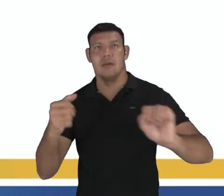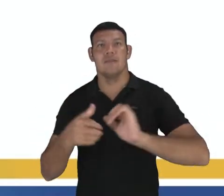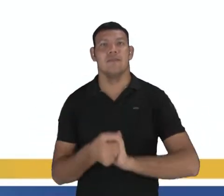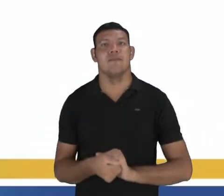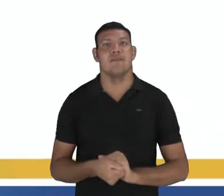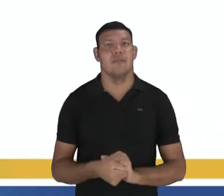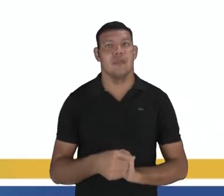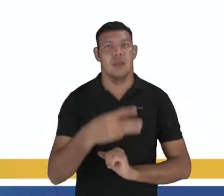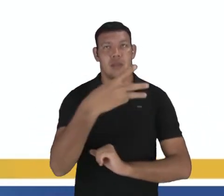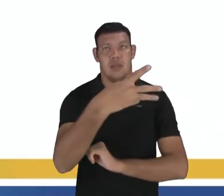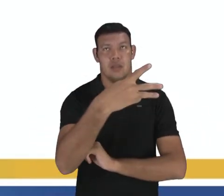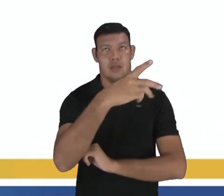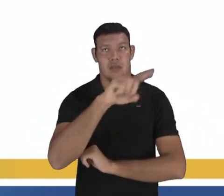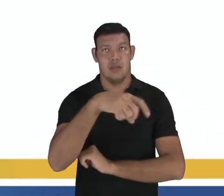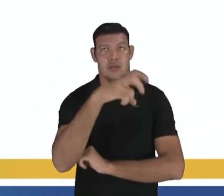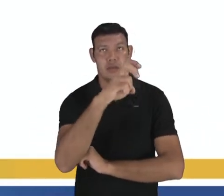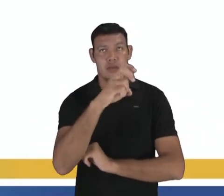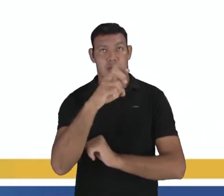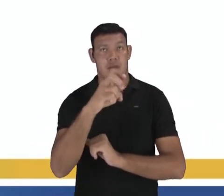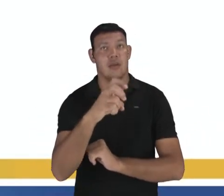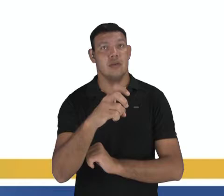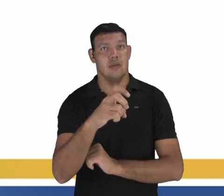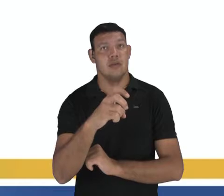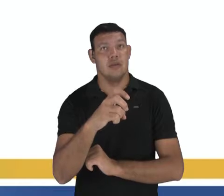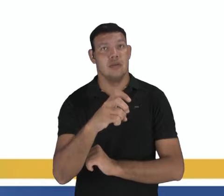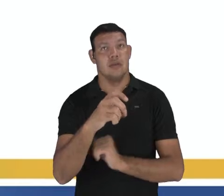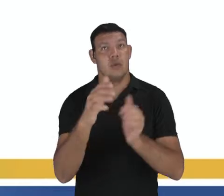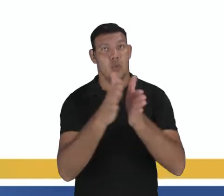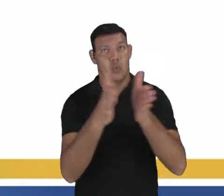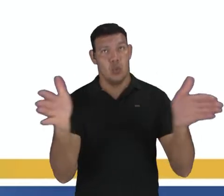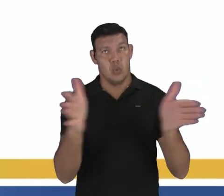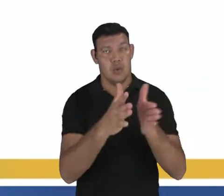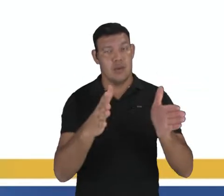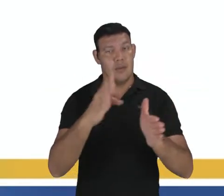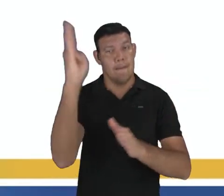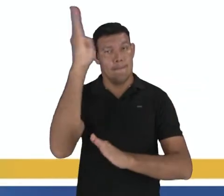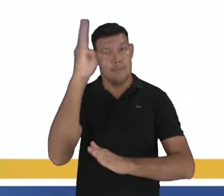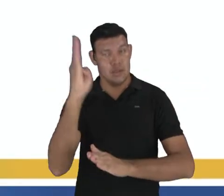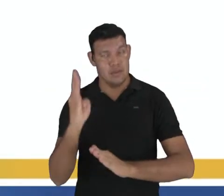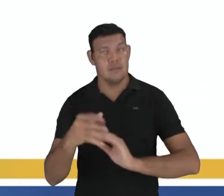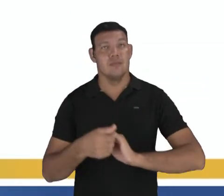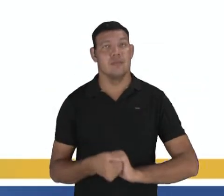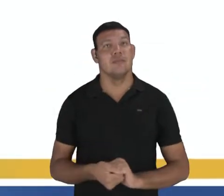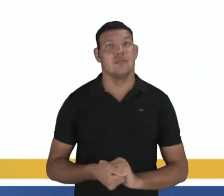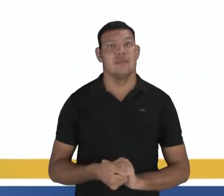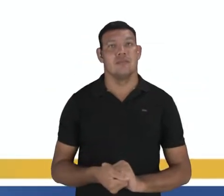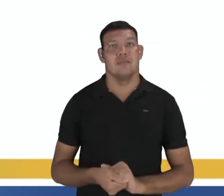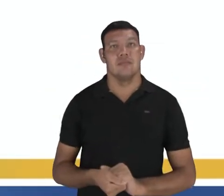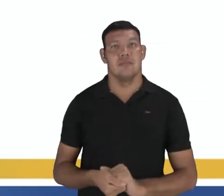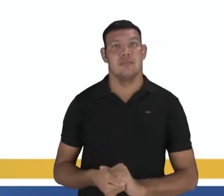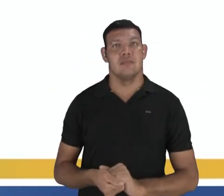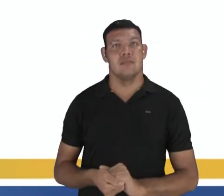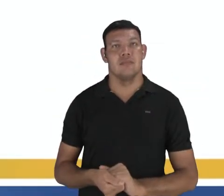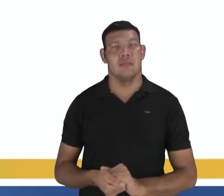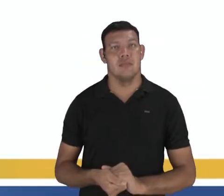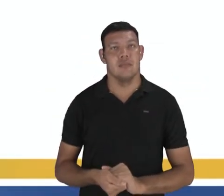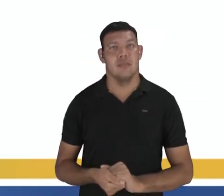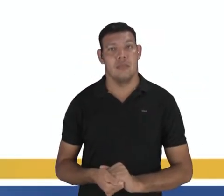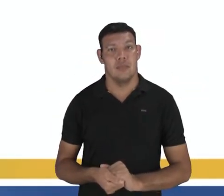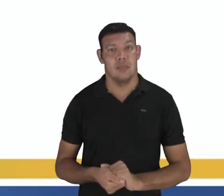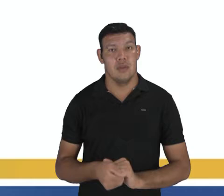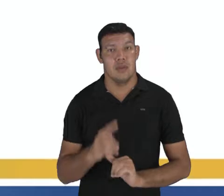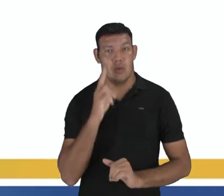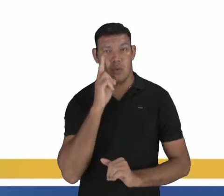Aproximadamente 3,5 vezes o território brasileiro atual, maior do que o território brasileiro atual, né? E se a gente